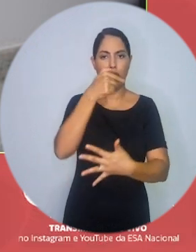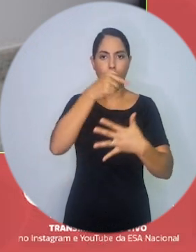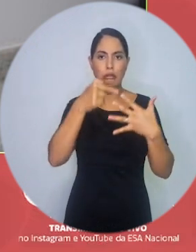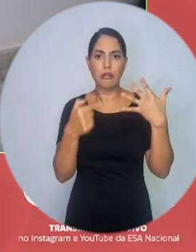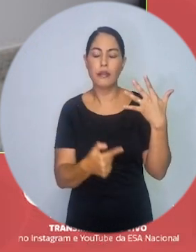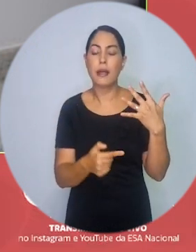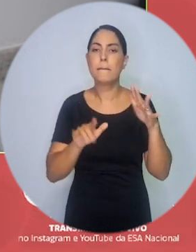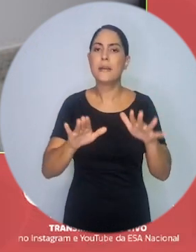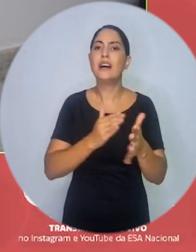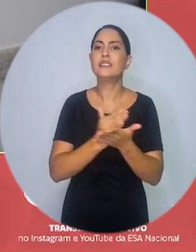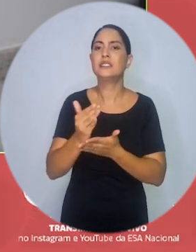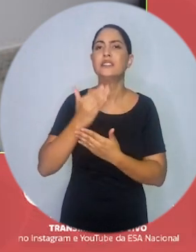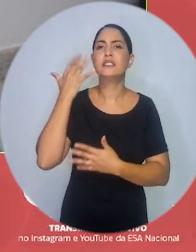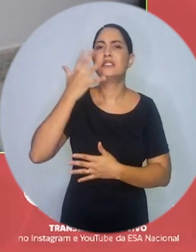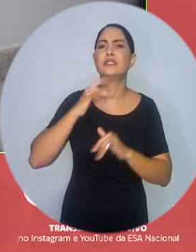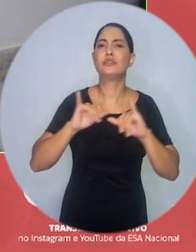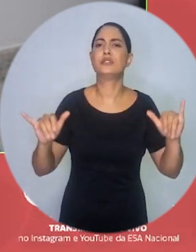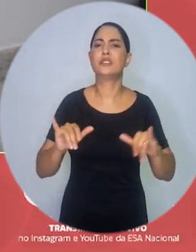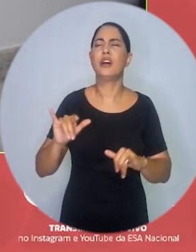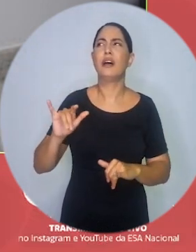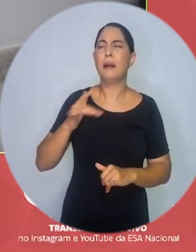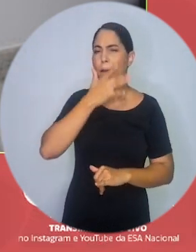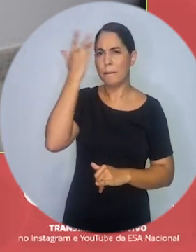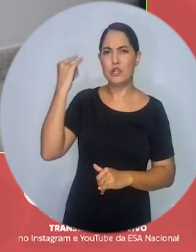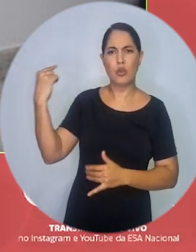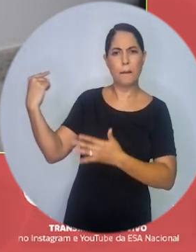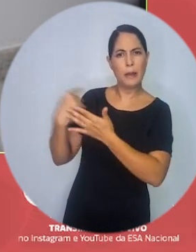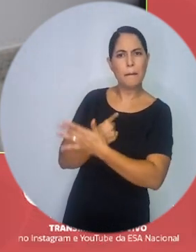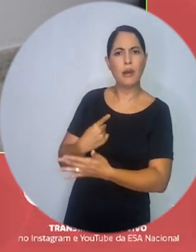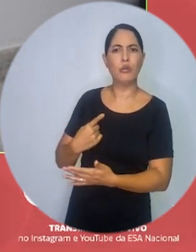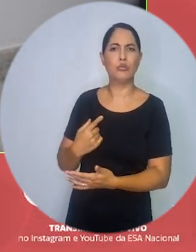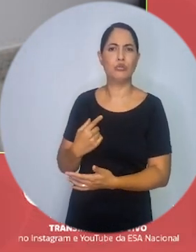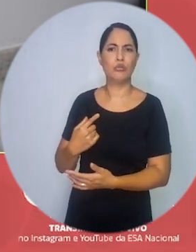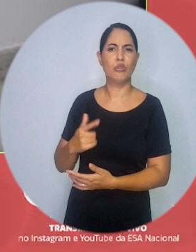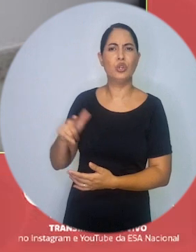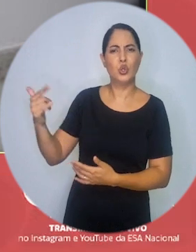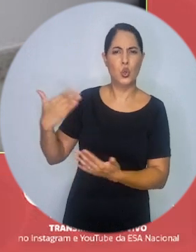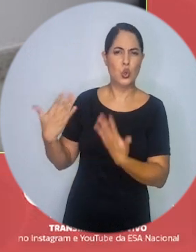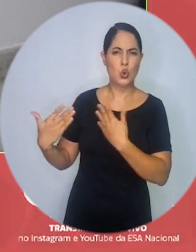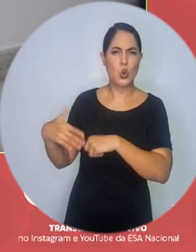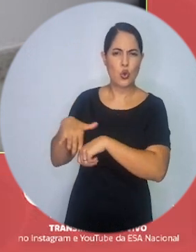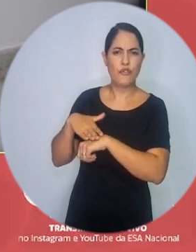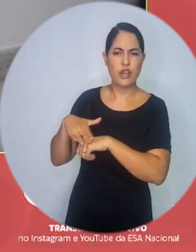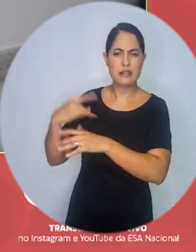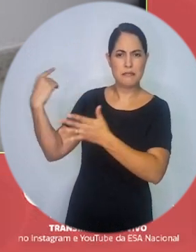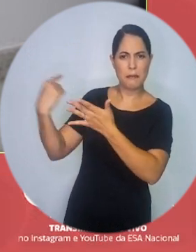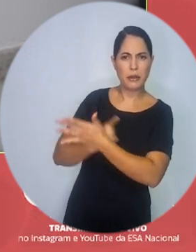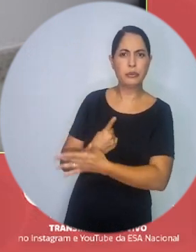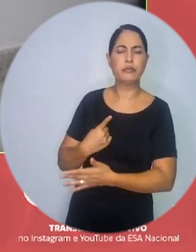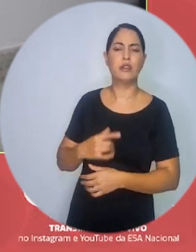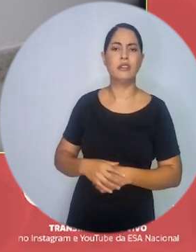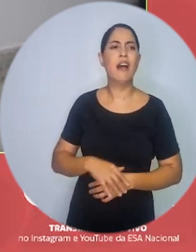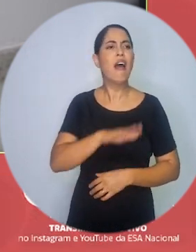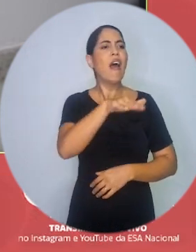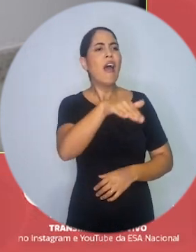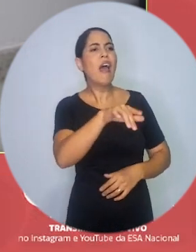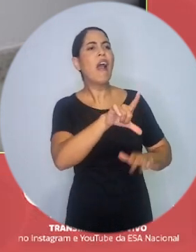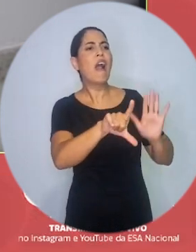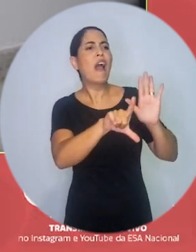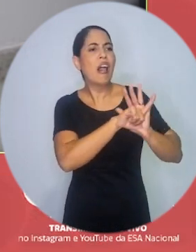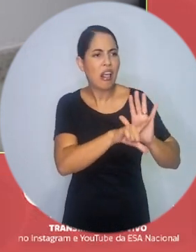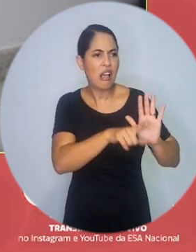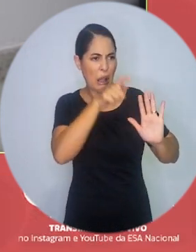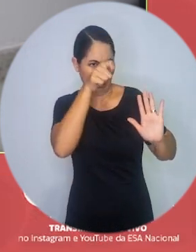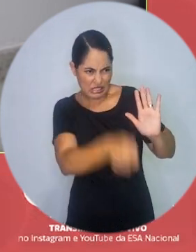Eu queria dizer o seguinte, já de início, me perguntaram em outra conversa que eu tive, se a lei